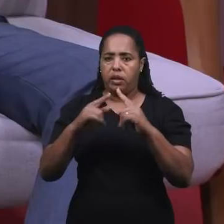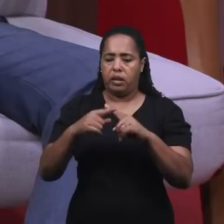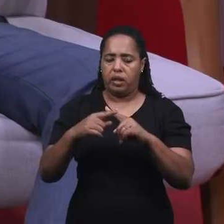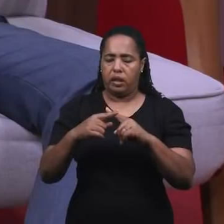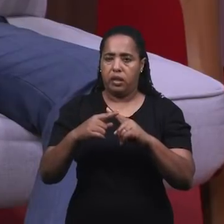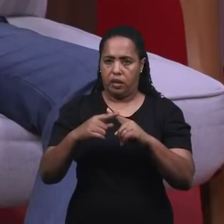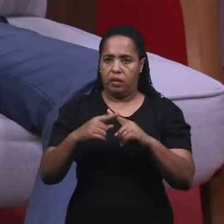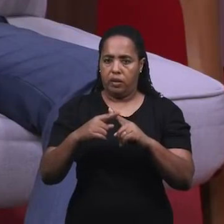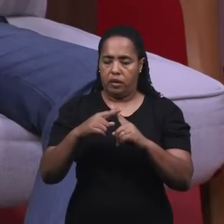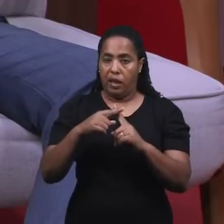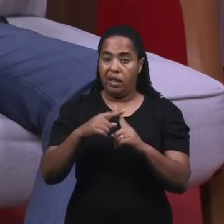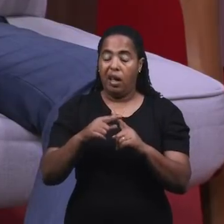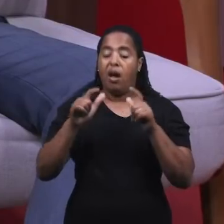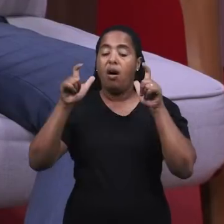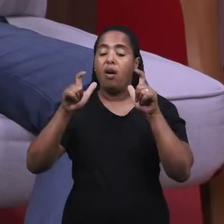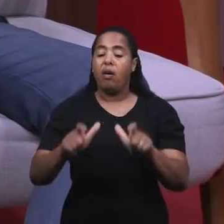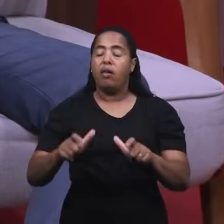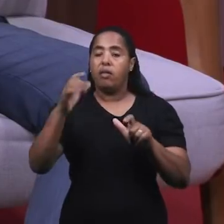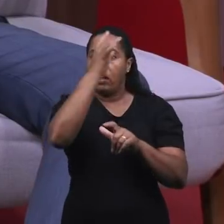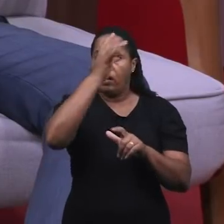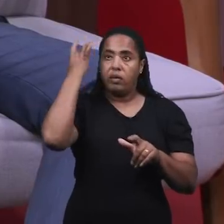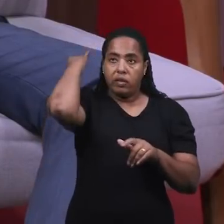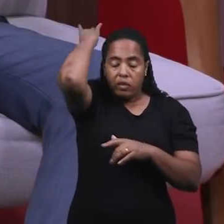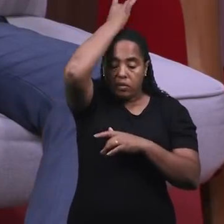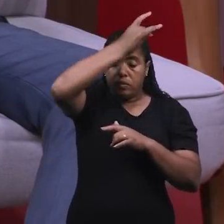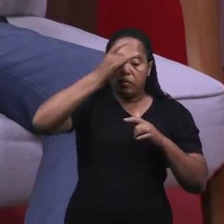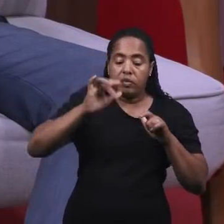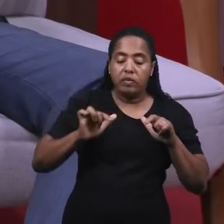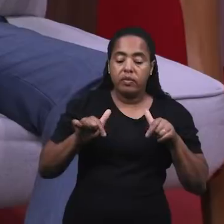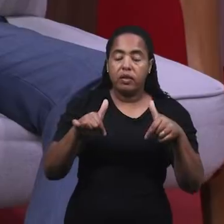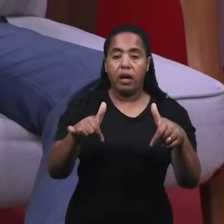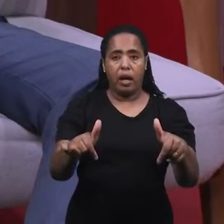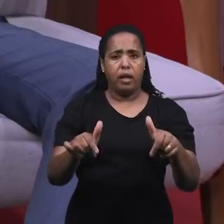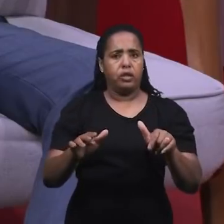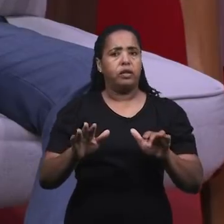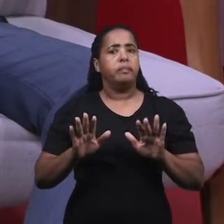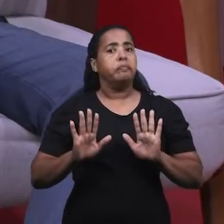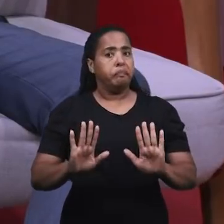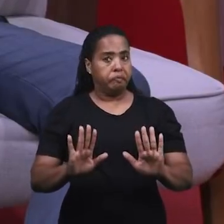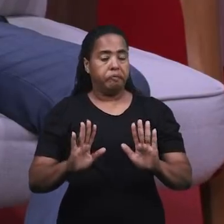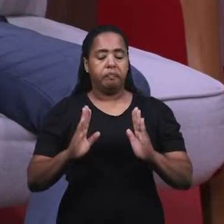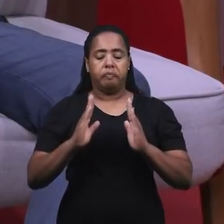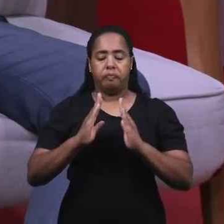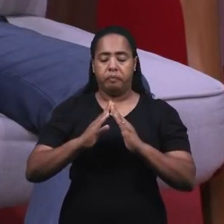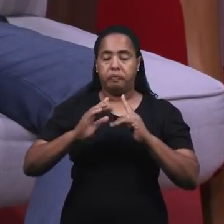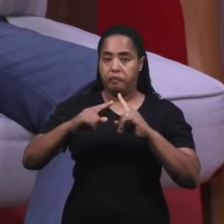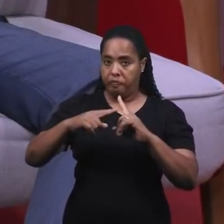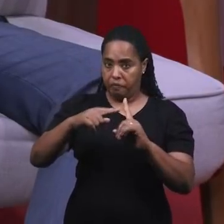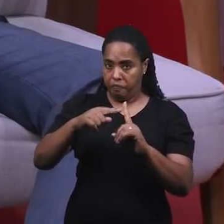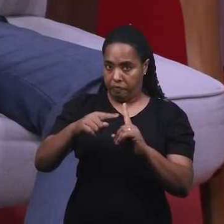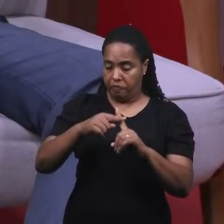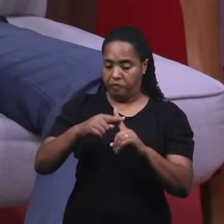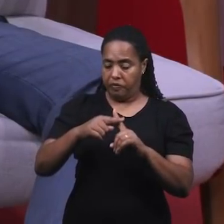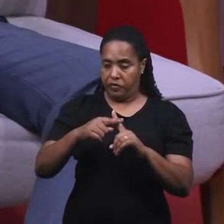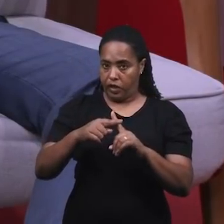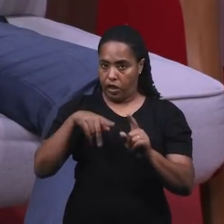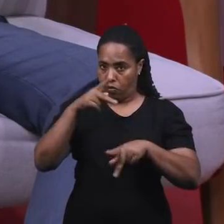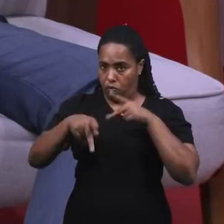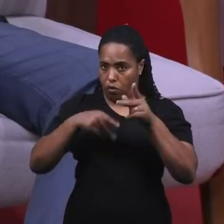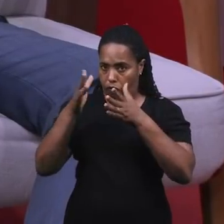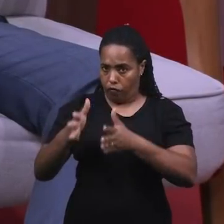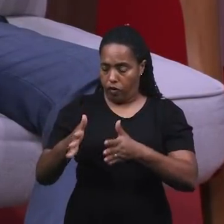Espírito Santo realiza, que faz a sua obra. Então a igreja, como